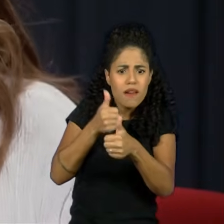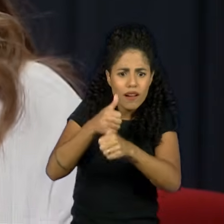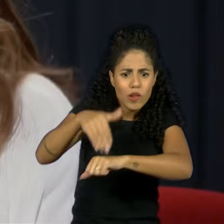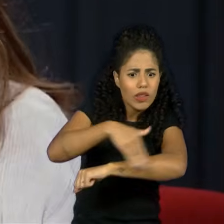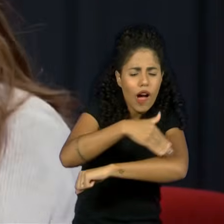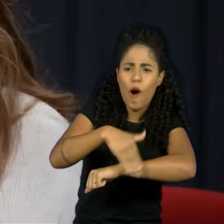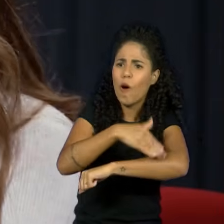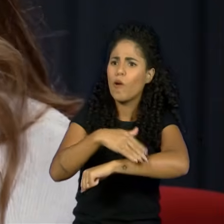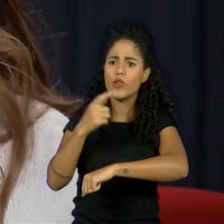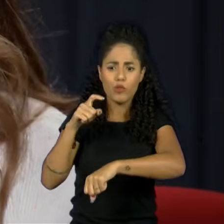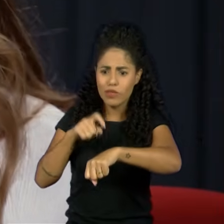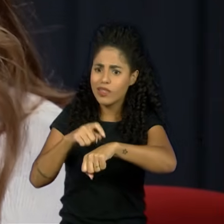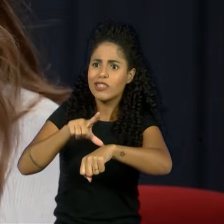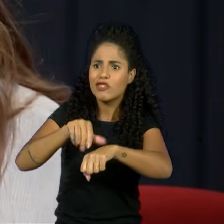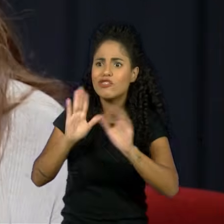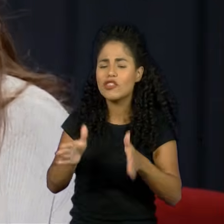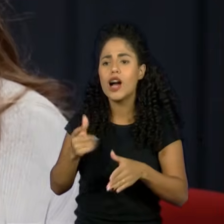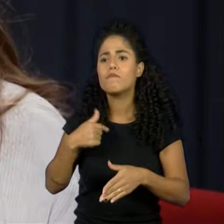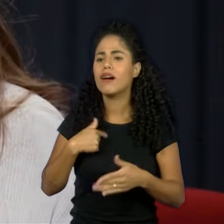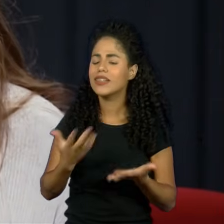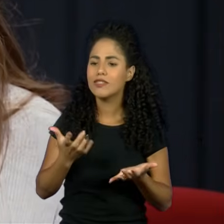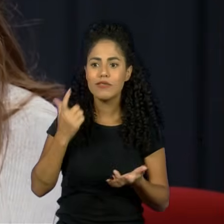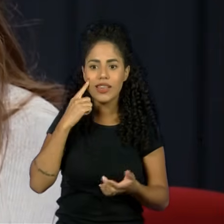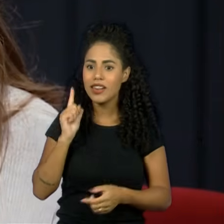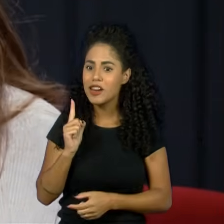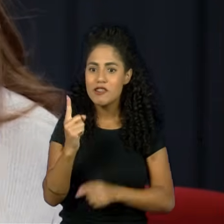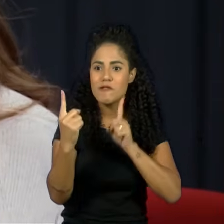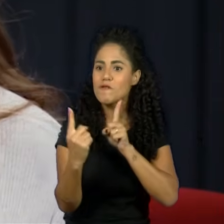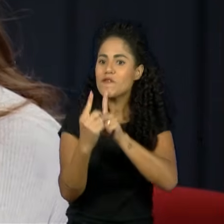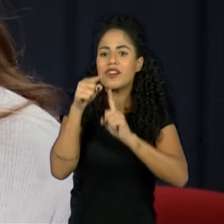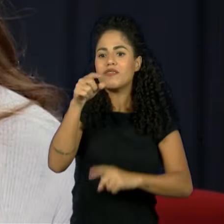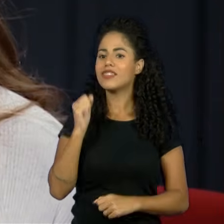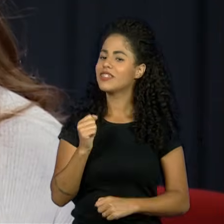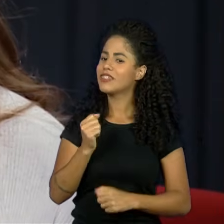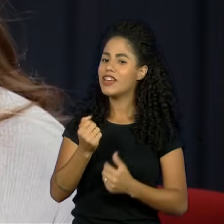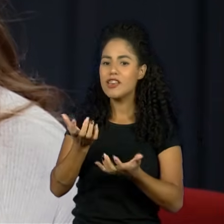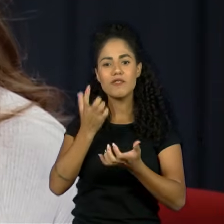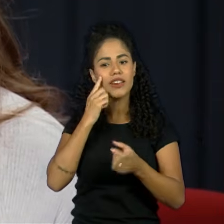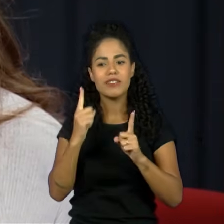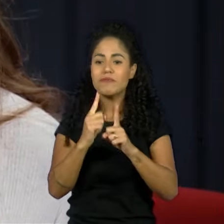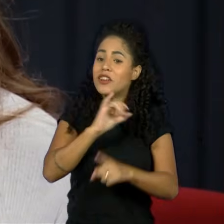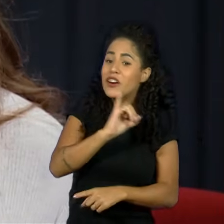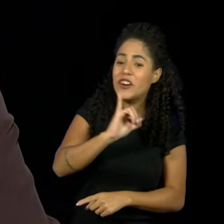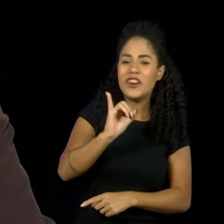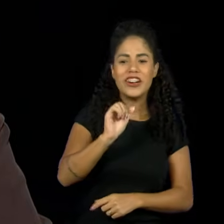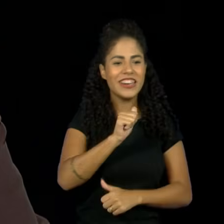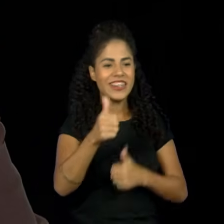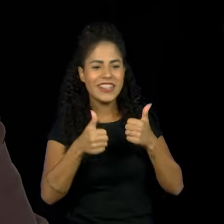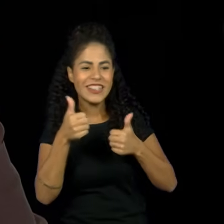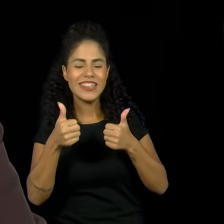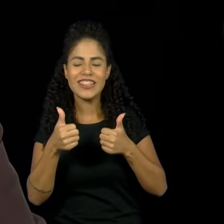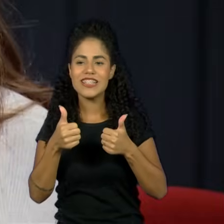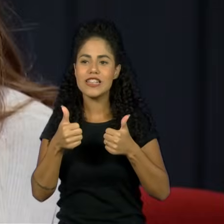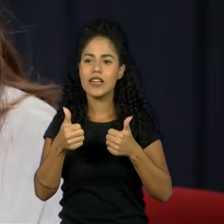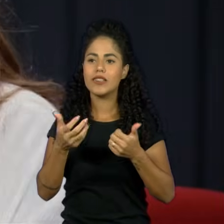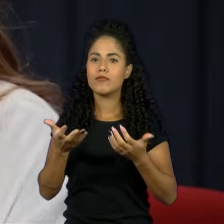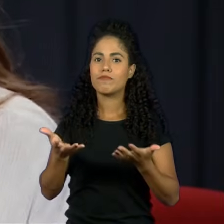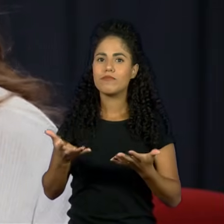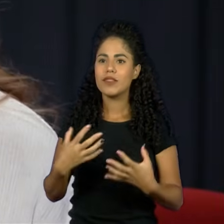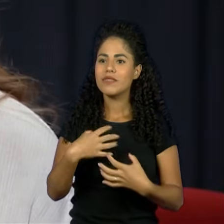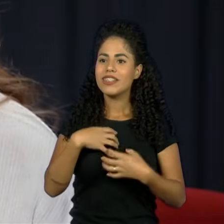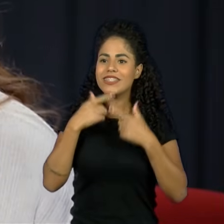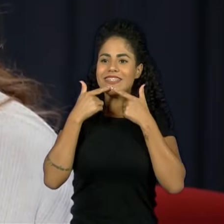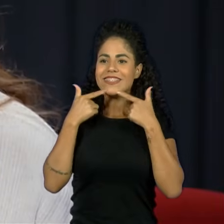eu tô até atrasado, mas estava passando aqui pela rua, mas aí eu resolvi entrar para te dar um oi. Aí você deixa